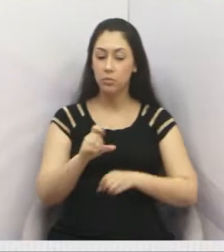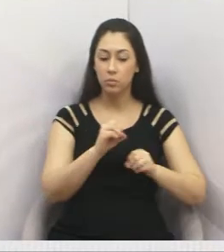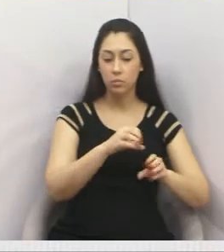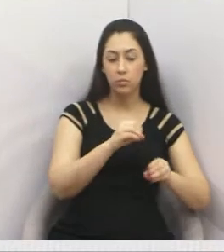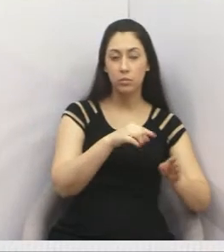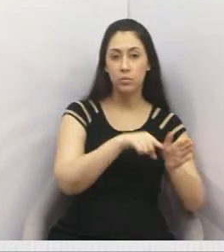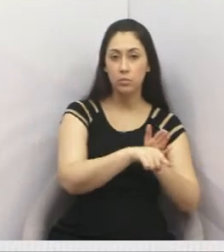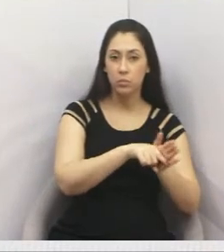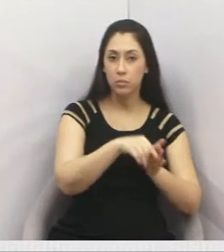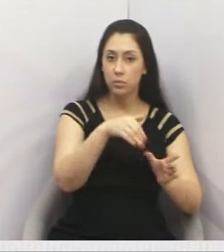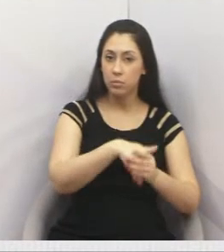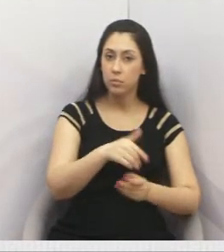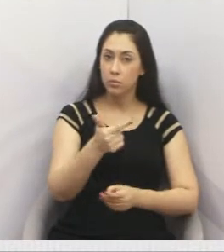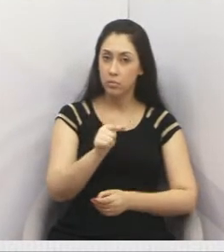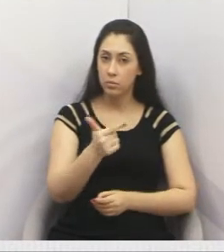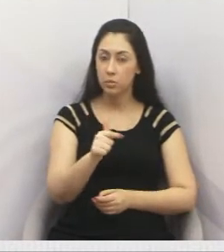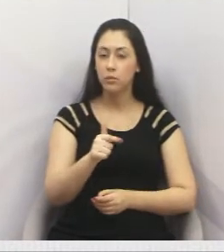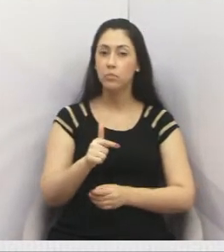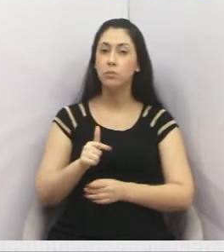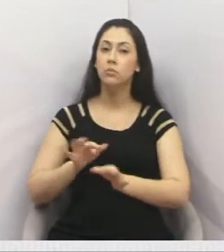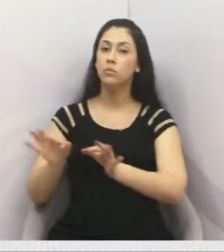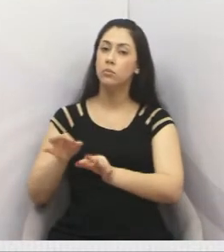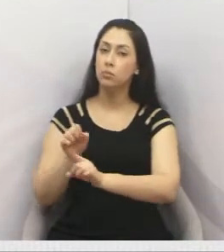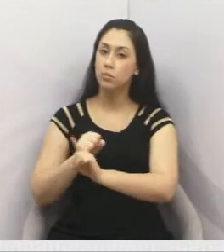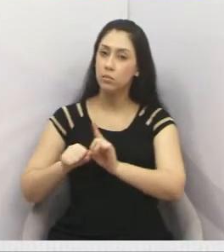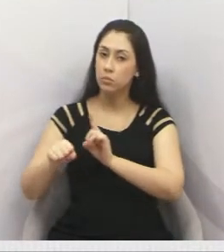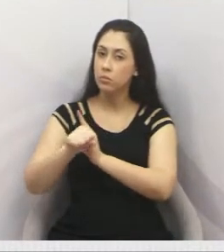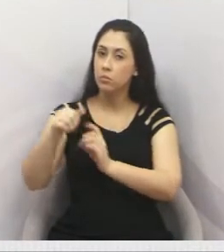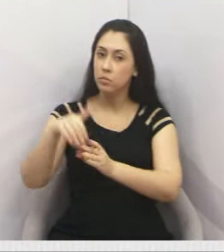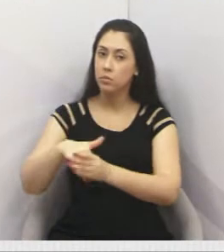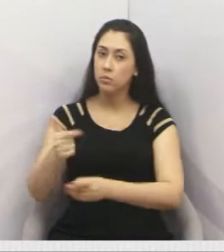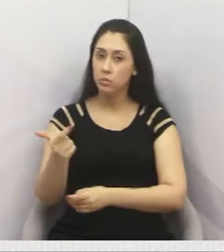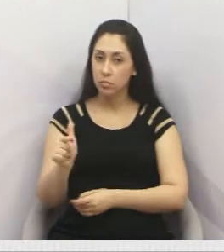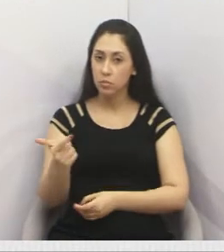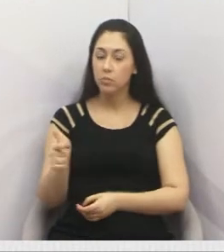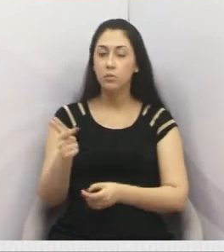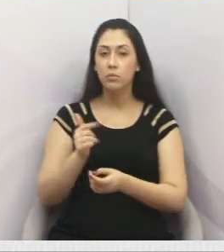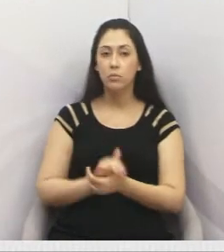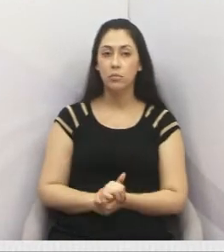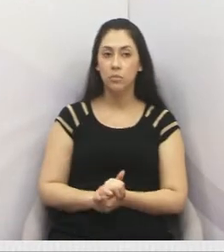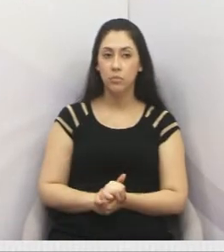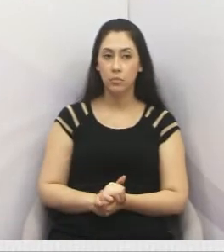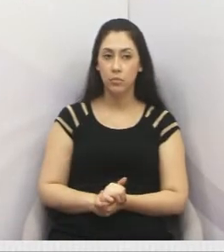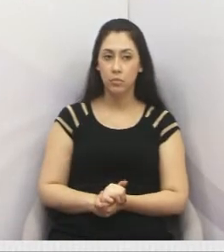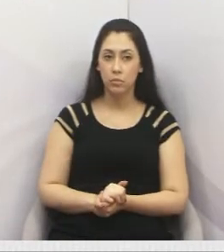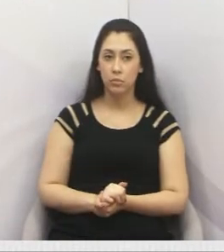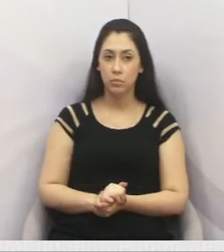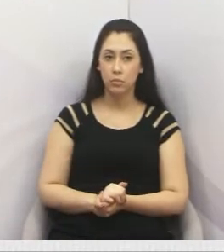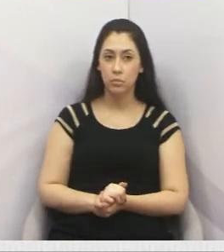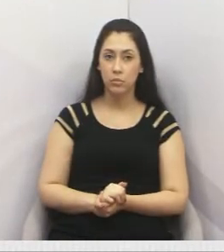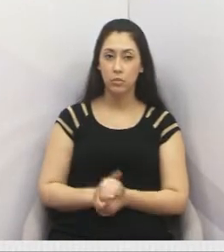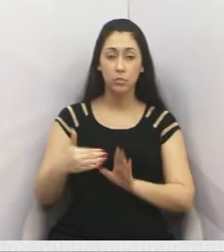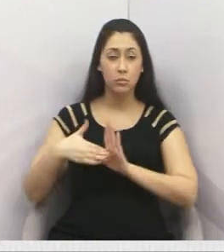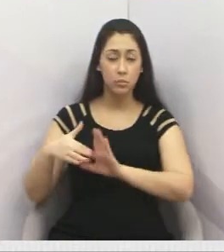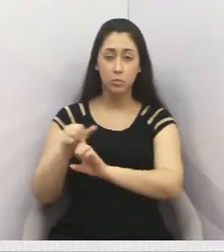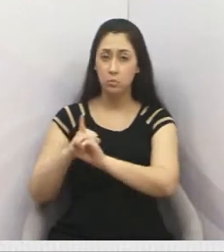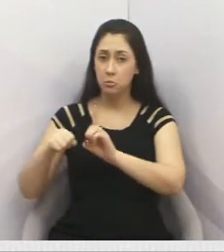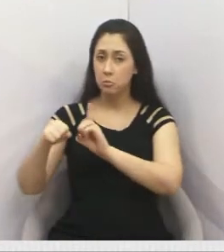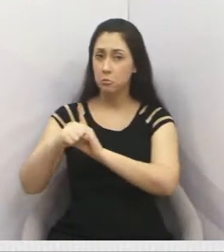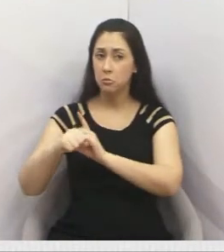acadêmicas de pesquisa em branco e organização da sociedade civil em branco. Movimentos